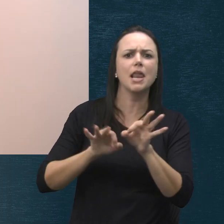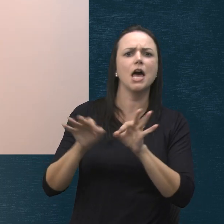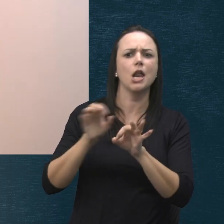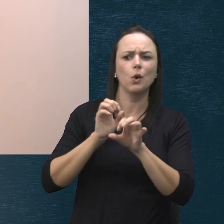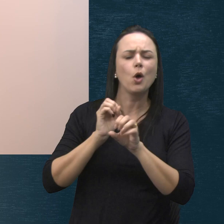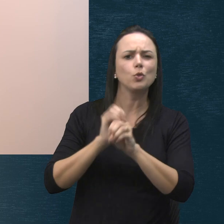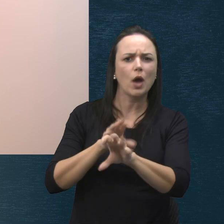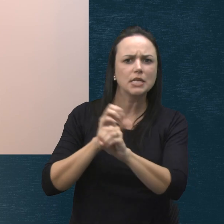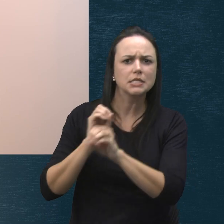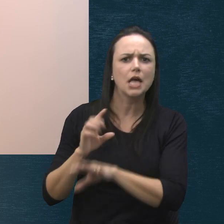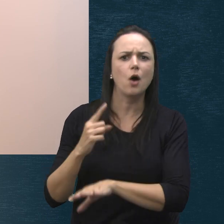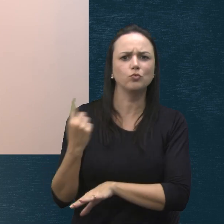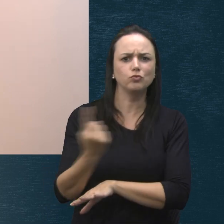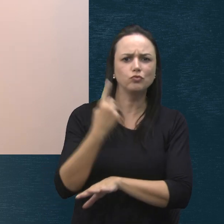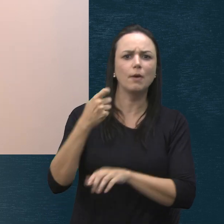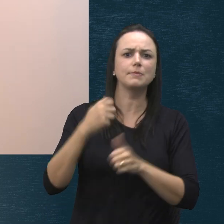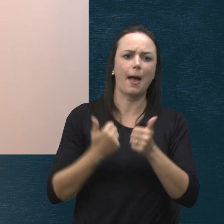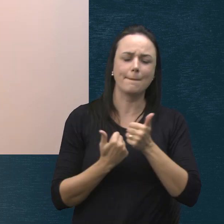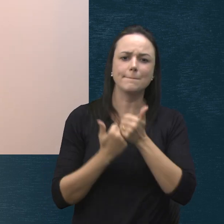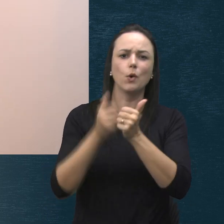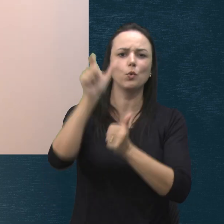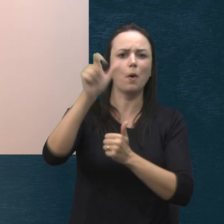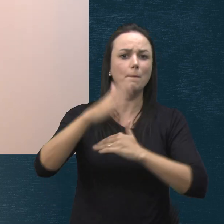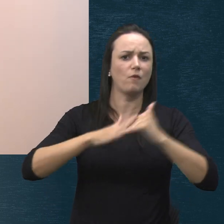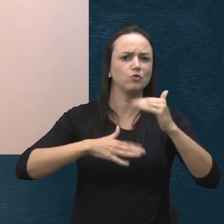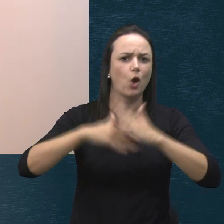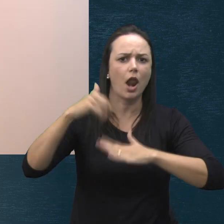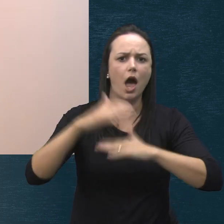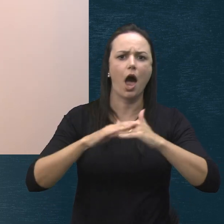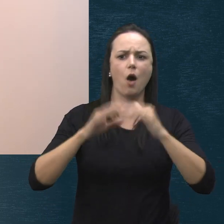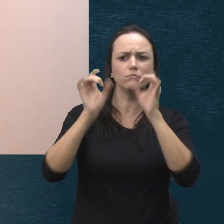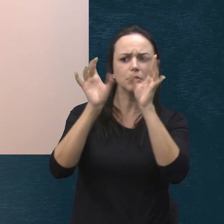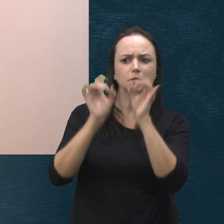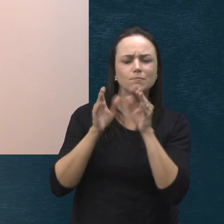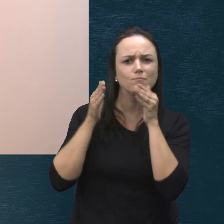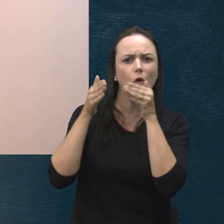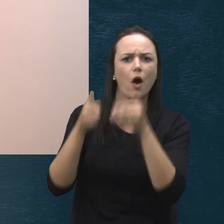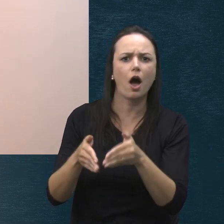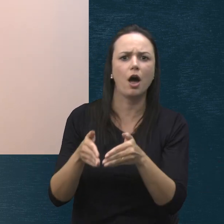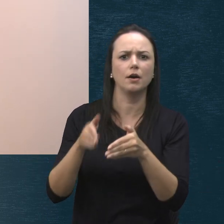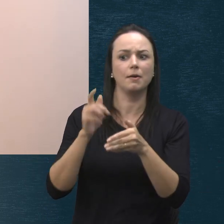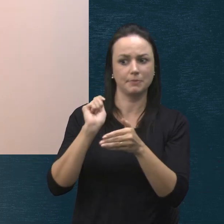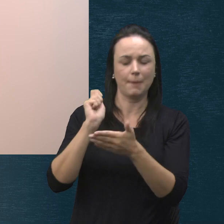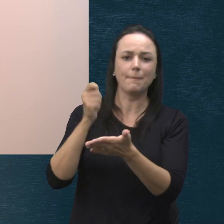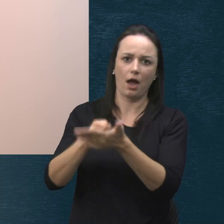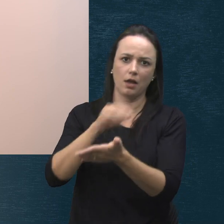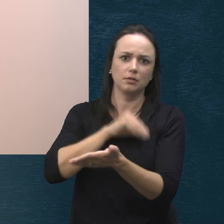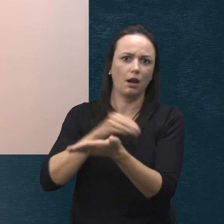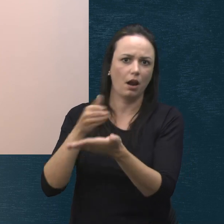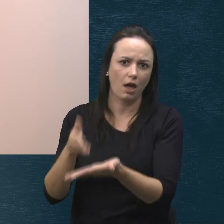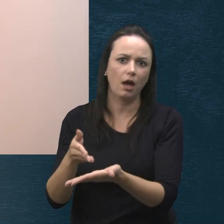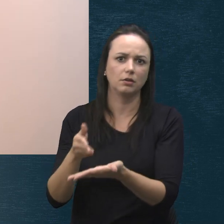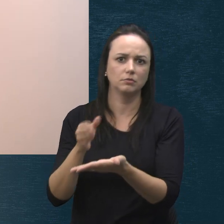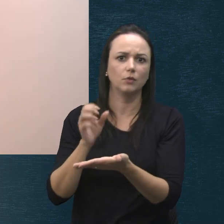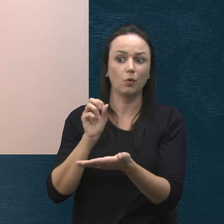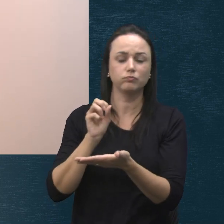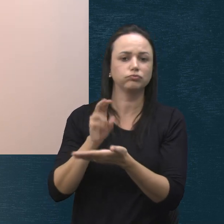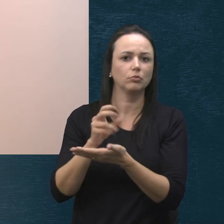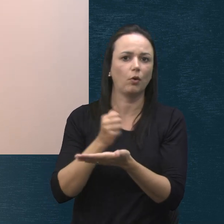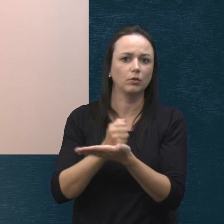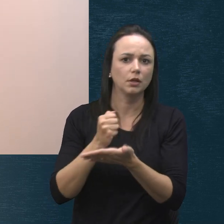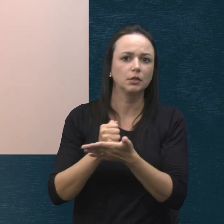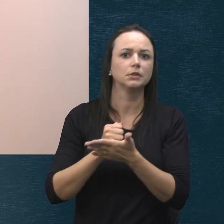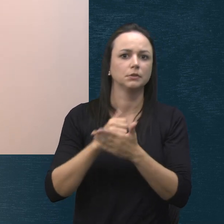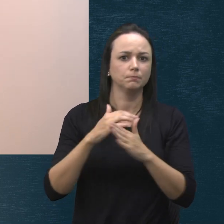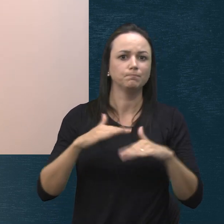claro, de apoio profissional, precisa ter um profissional especializado. Esse profissional é remunerado, ele precisa ou ser contratado ali, um profissional